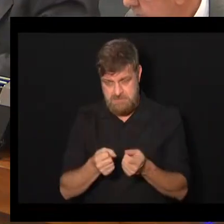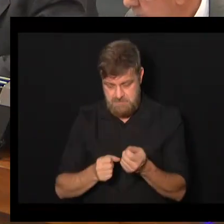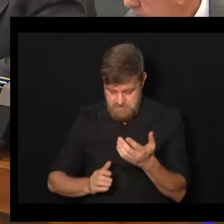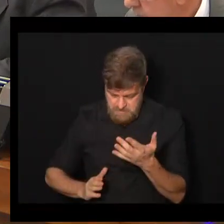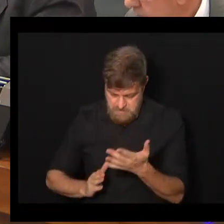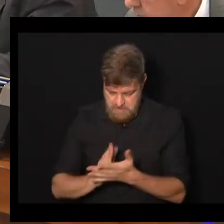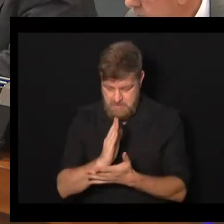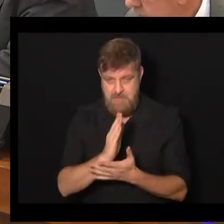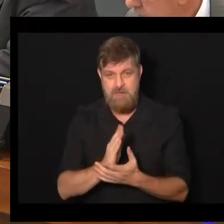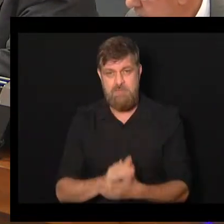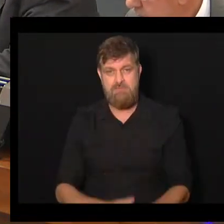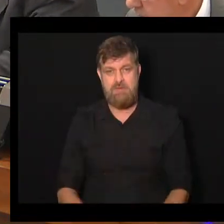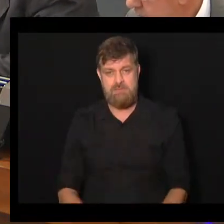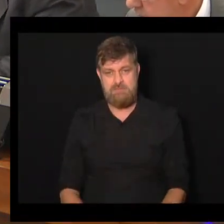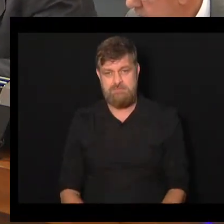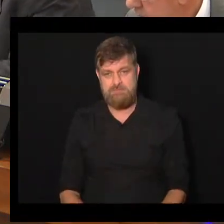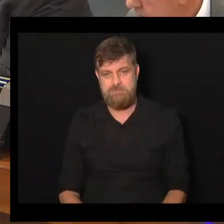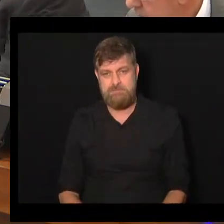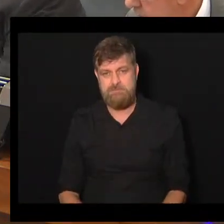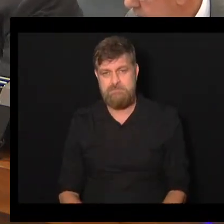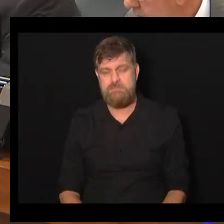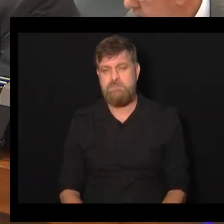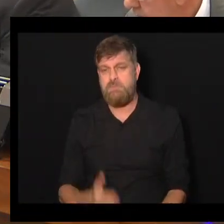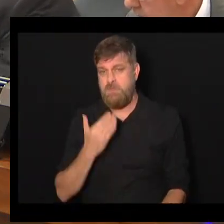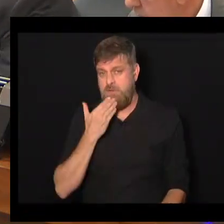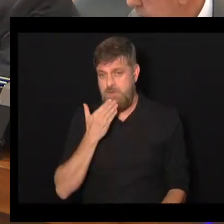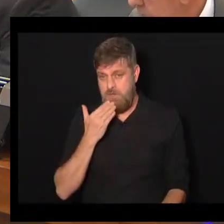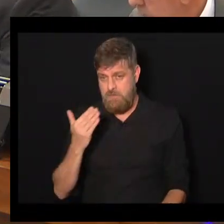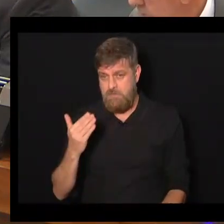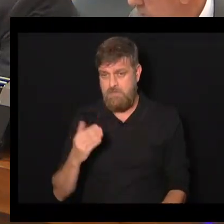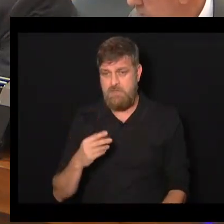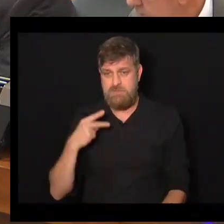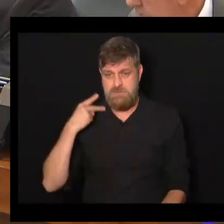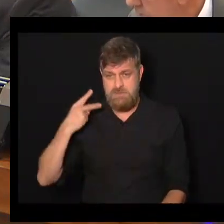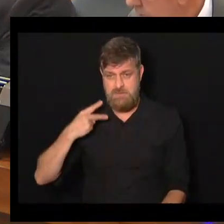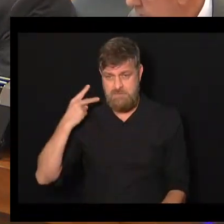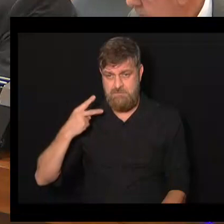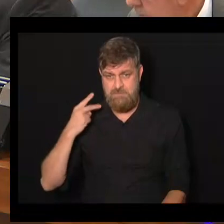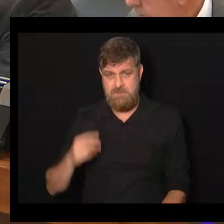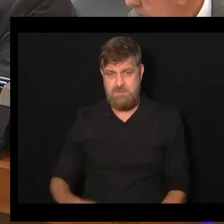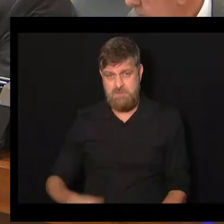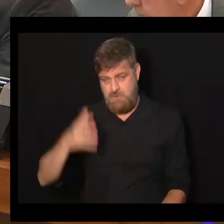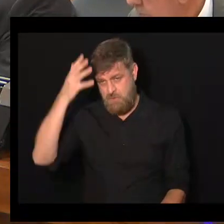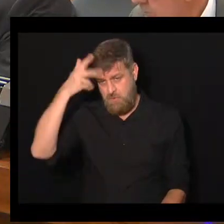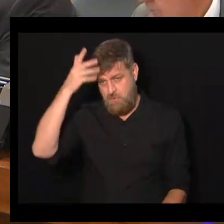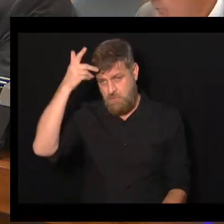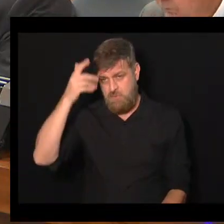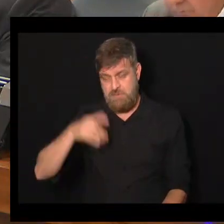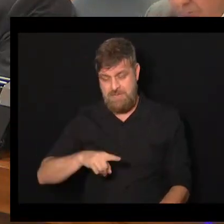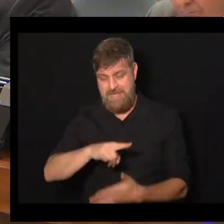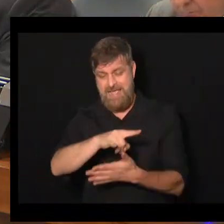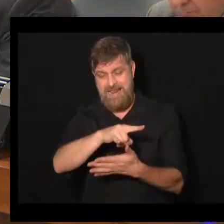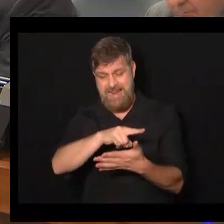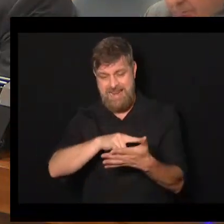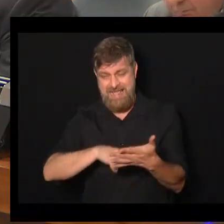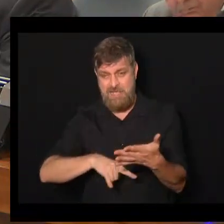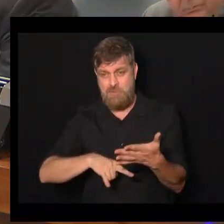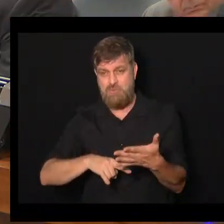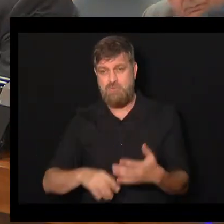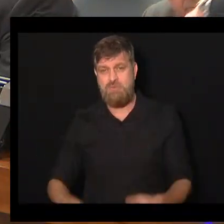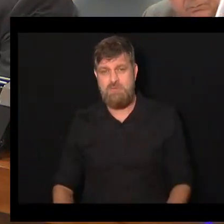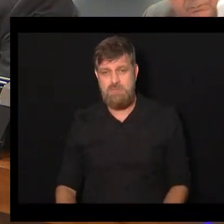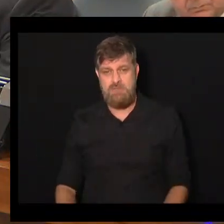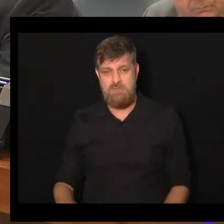como estão. Aprovado. Eu solicito ao vereador Rodrigo da Formatica, primeiro secretário, que faça a leitura na íntegra da moção